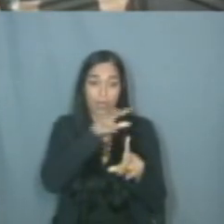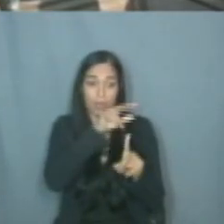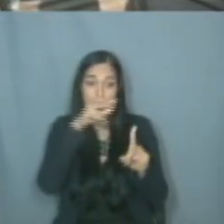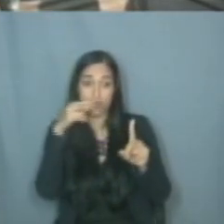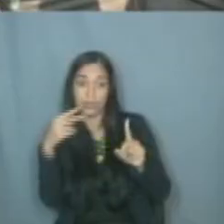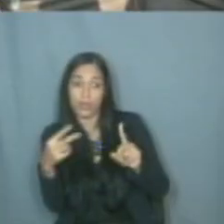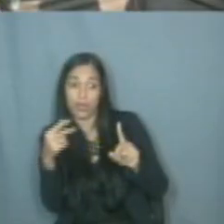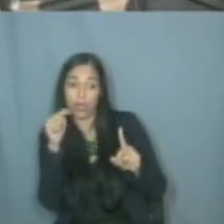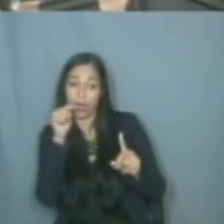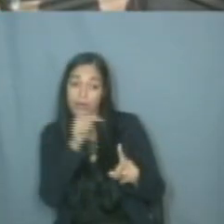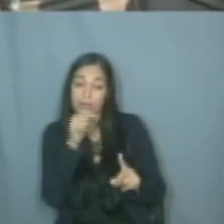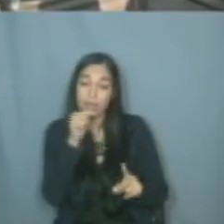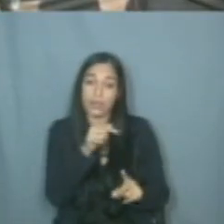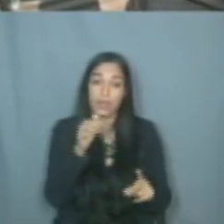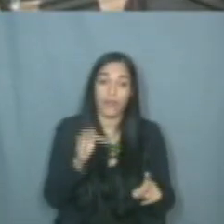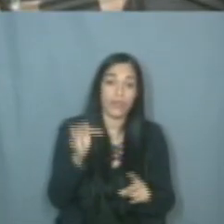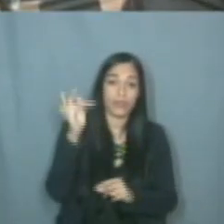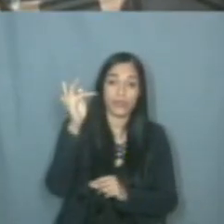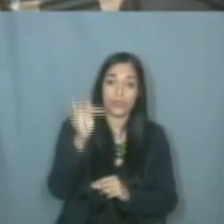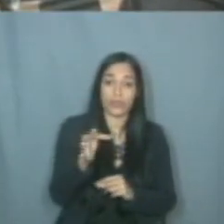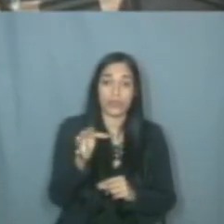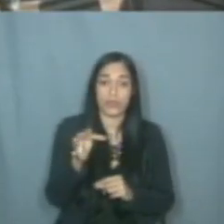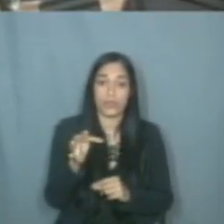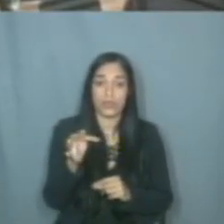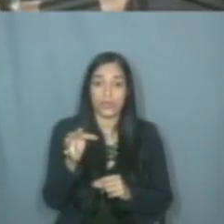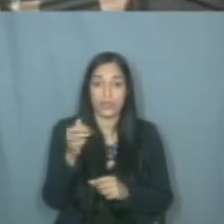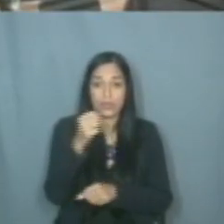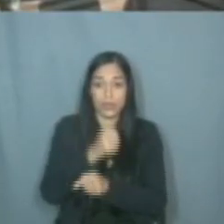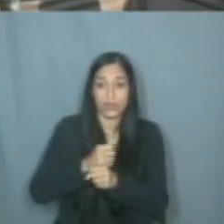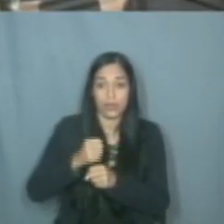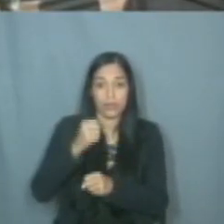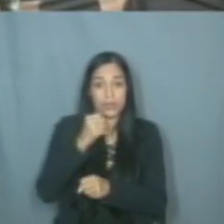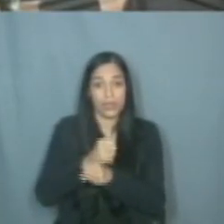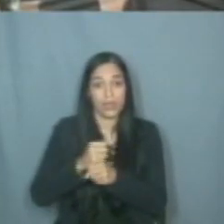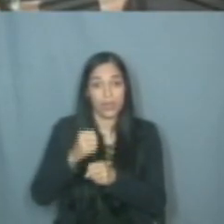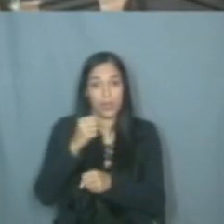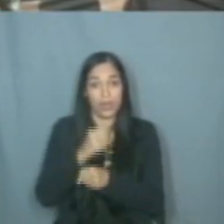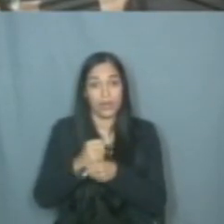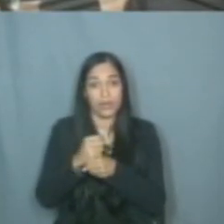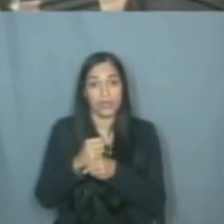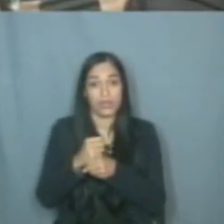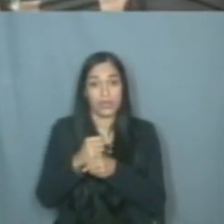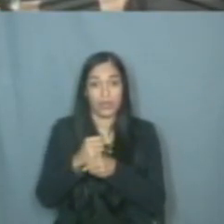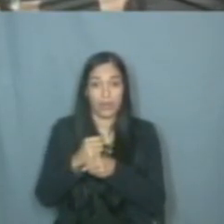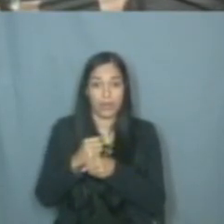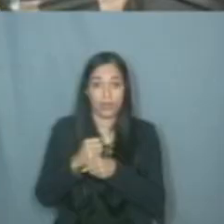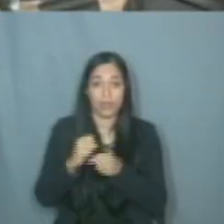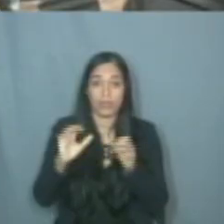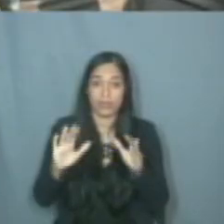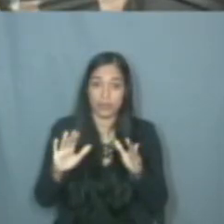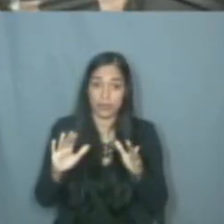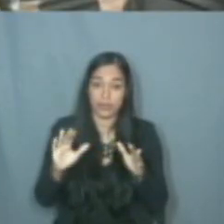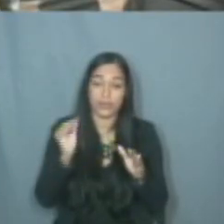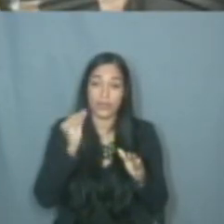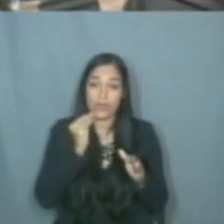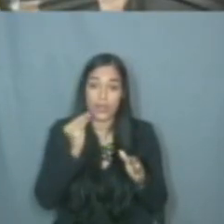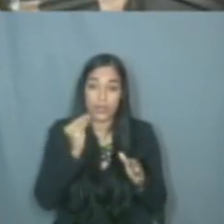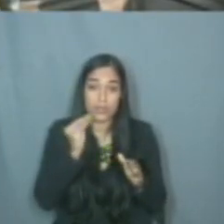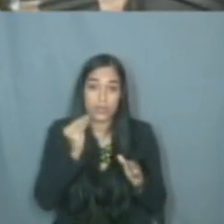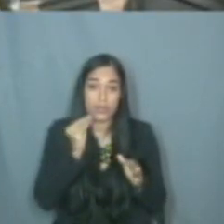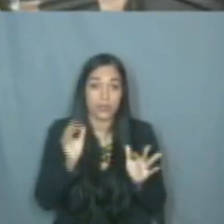de futuro, principalmente quando se fala de uma obra que é